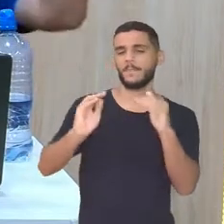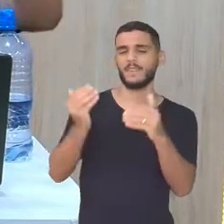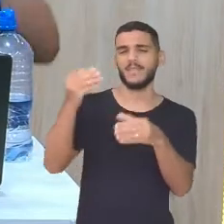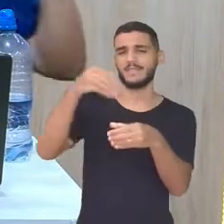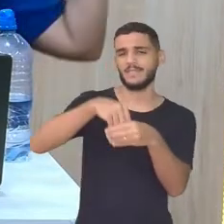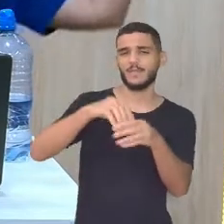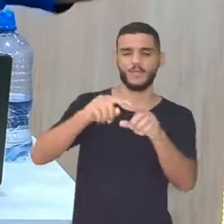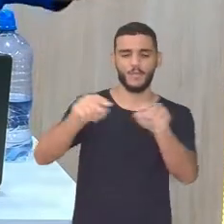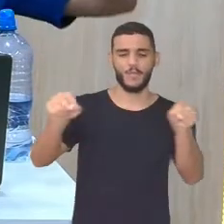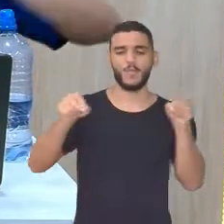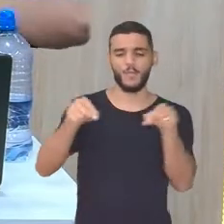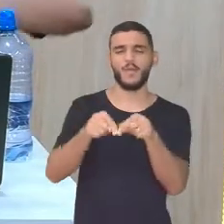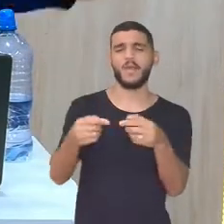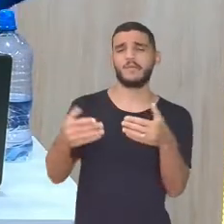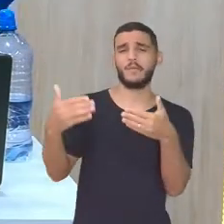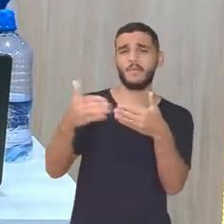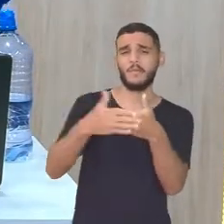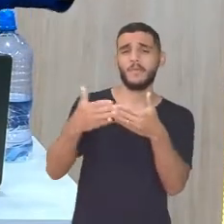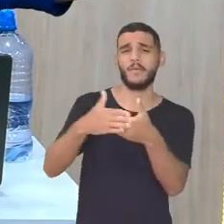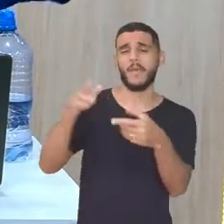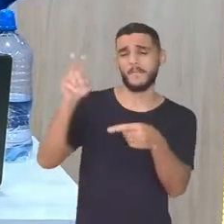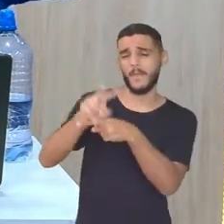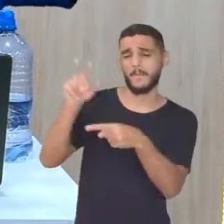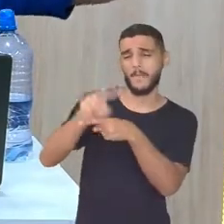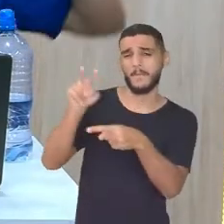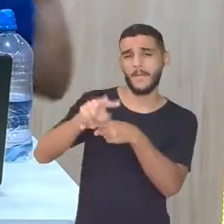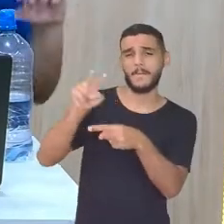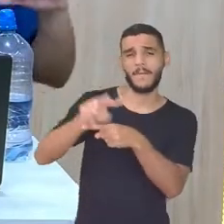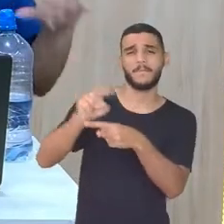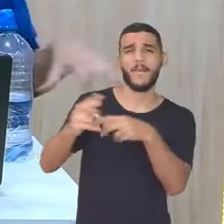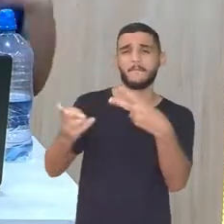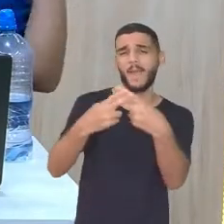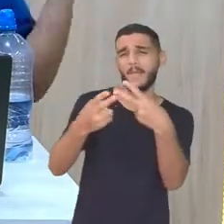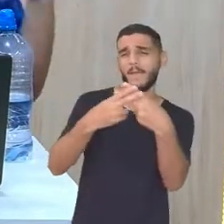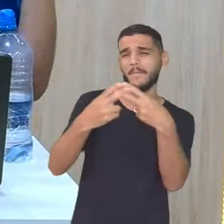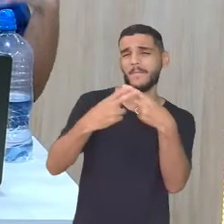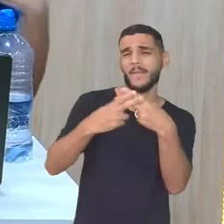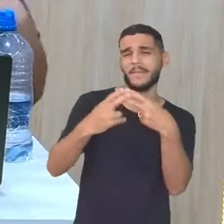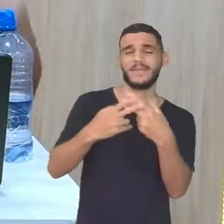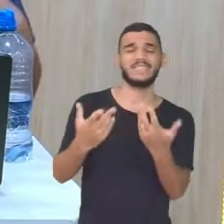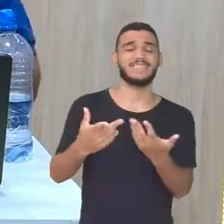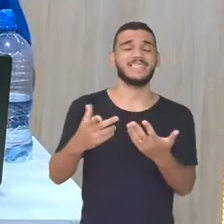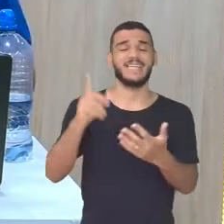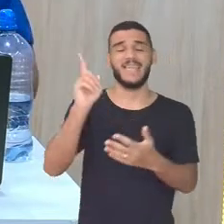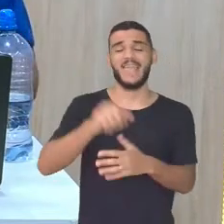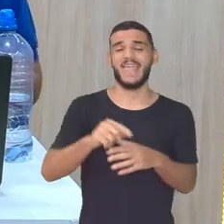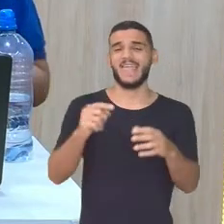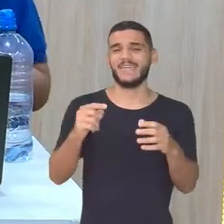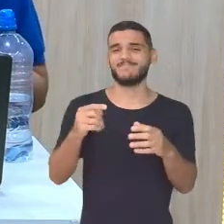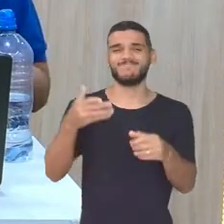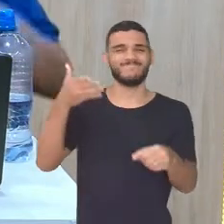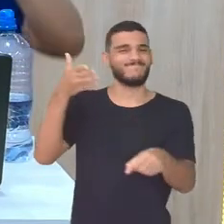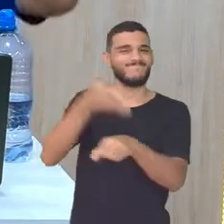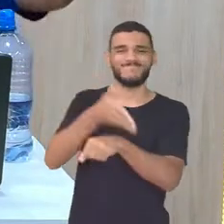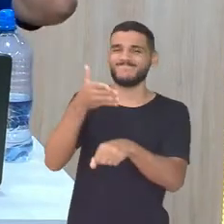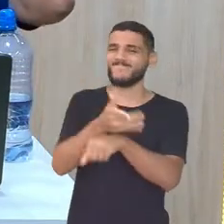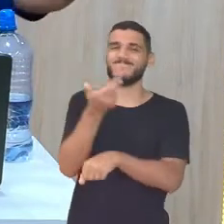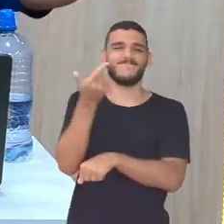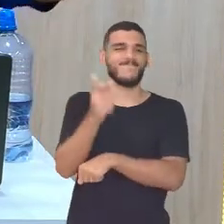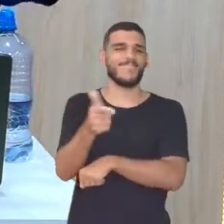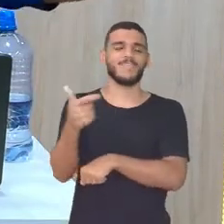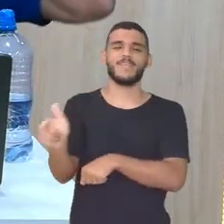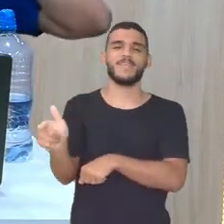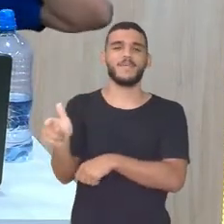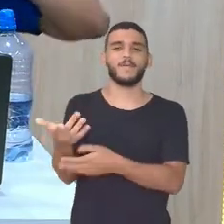quarto, um corredor enorme, Sim. mas a entrada é pequena, então é para tornar inacessível mesmo, para que o